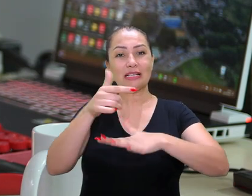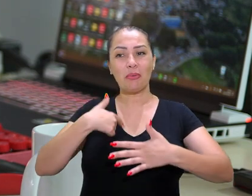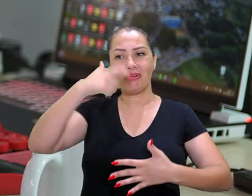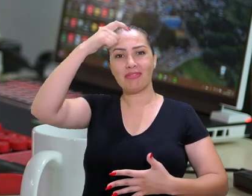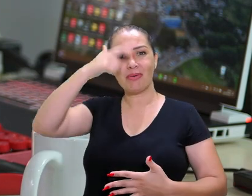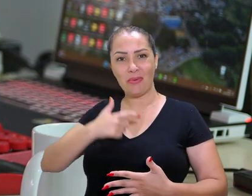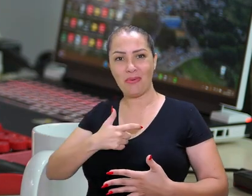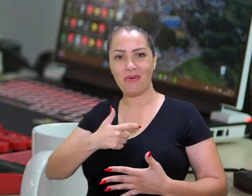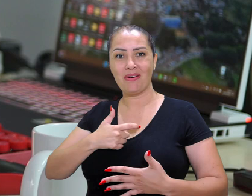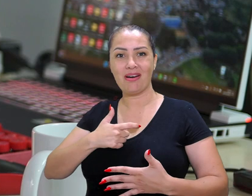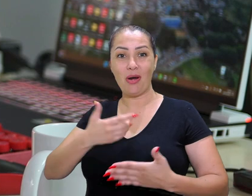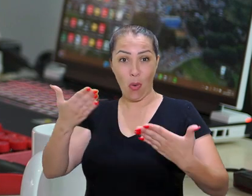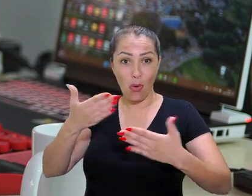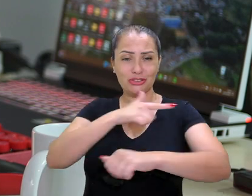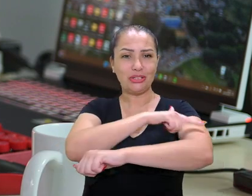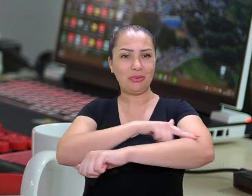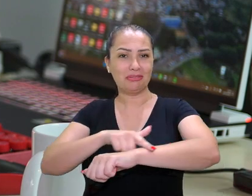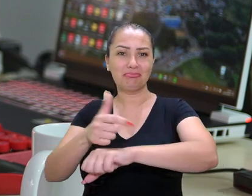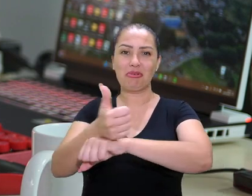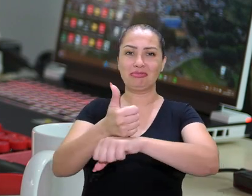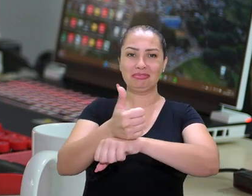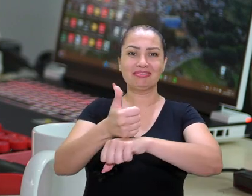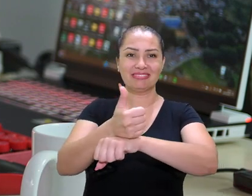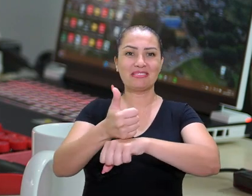enquanto educador, enquanto